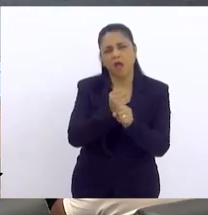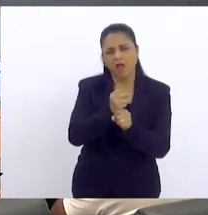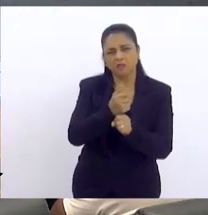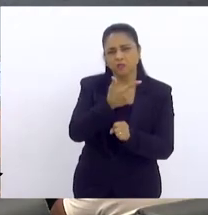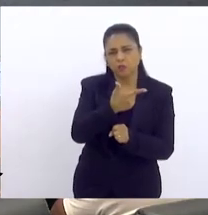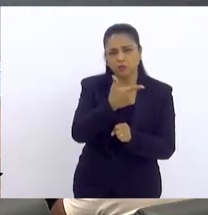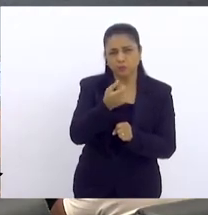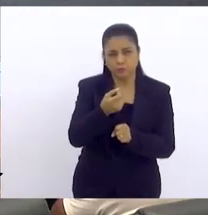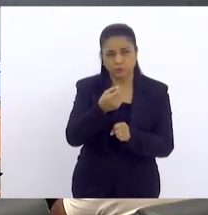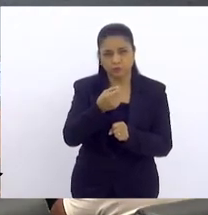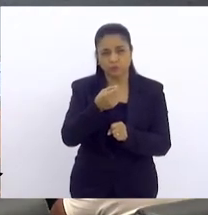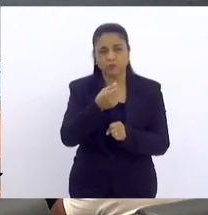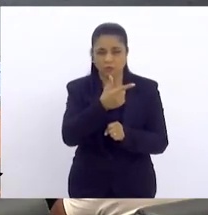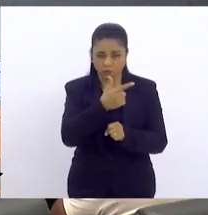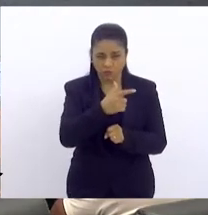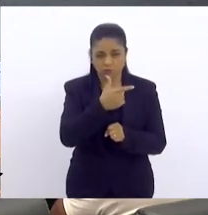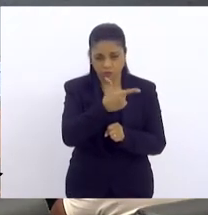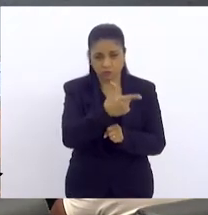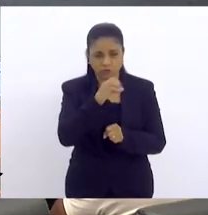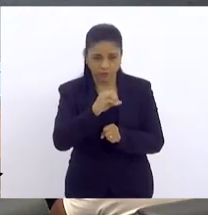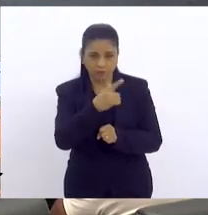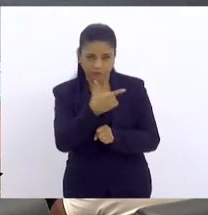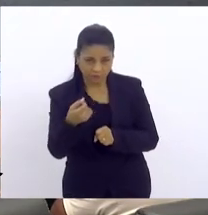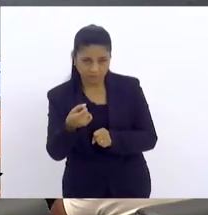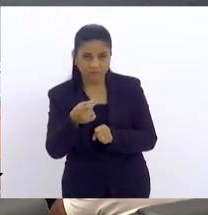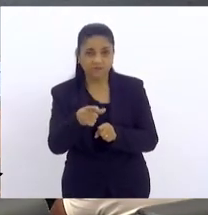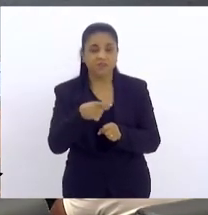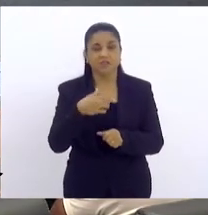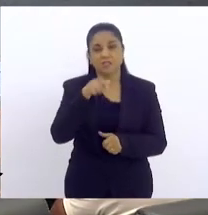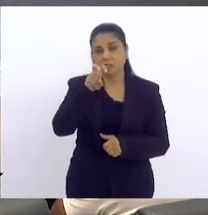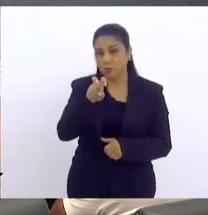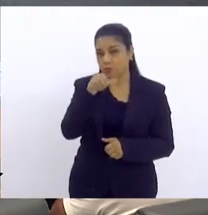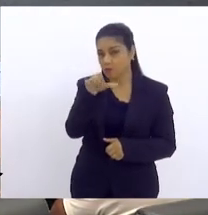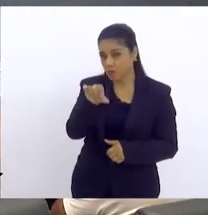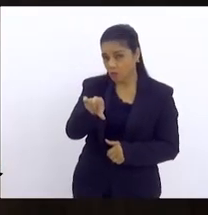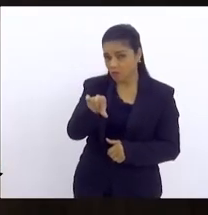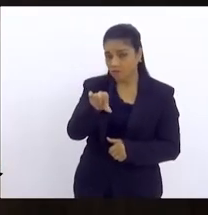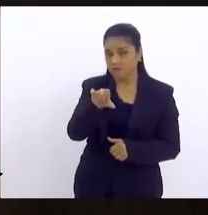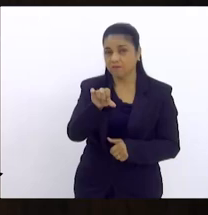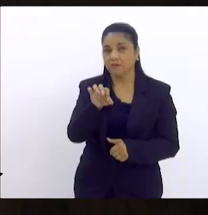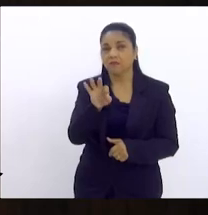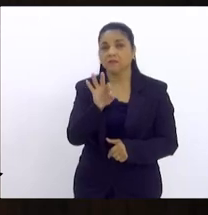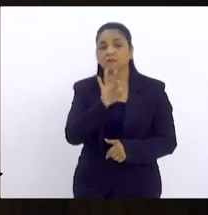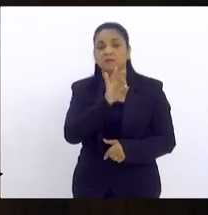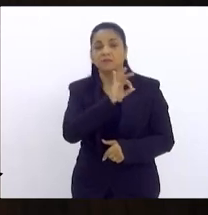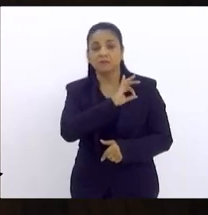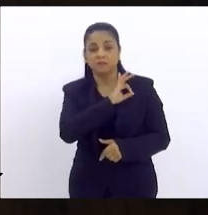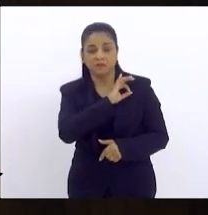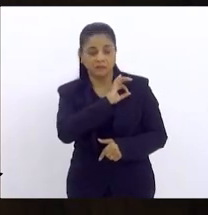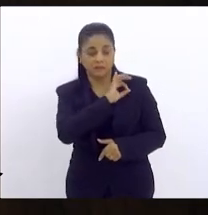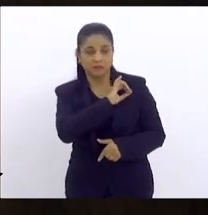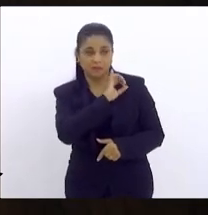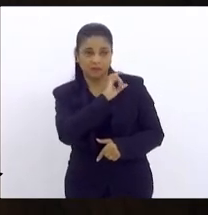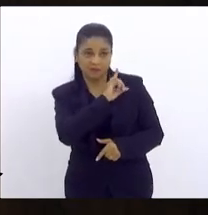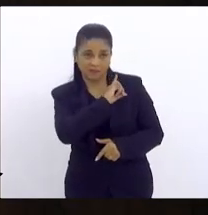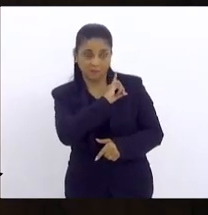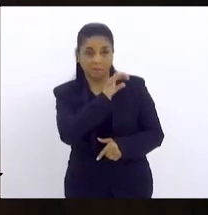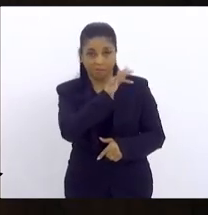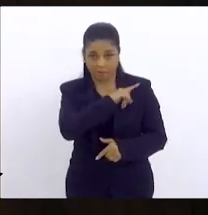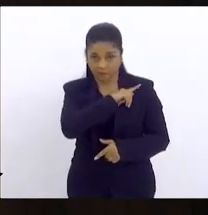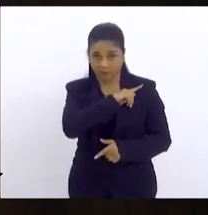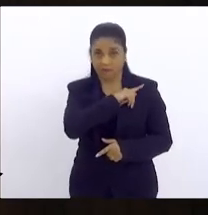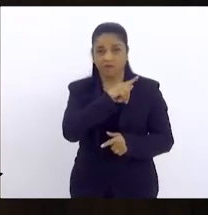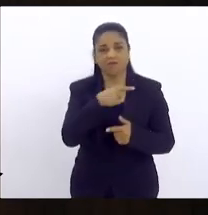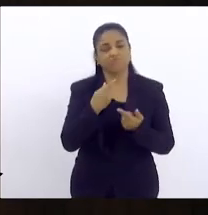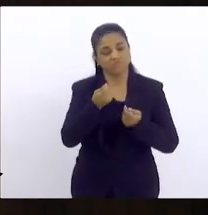mais de dois anos lá e com relação a era da 59 DP que é uma das quatro delegacias de Caxias a gente atualmente sofre muita influência